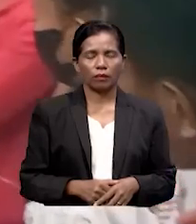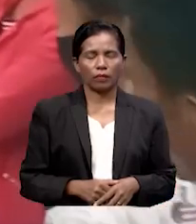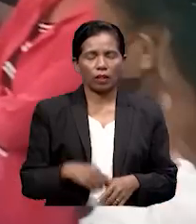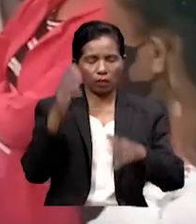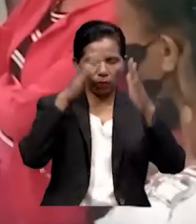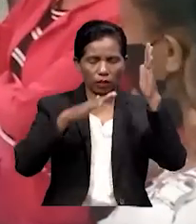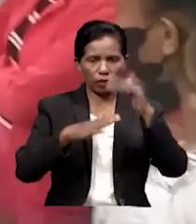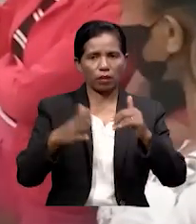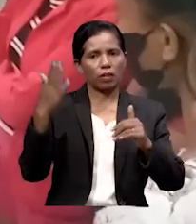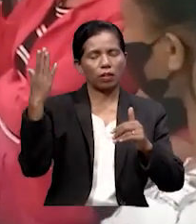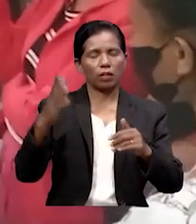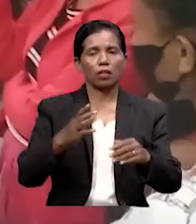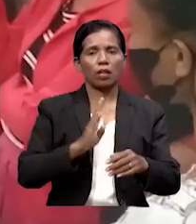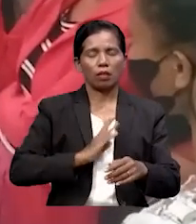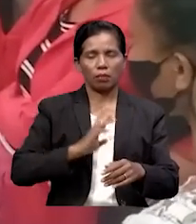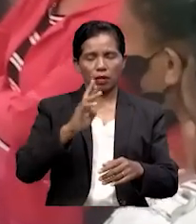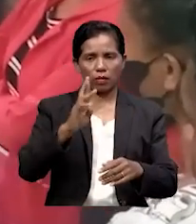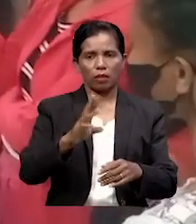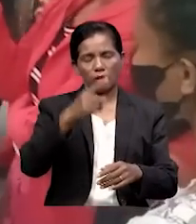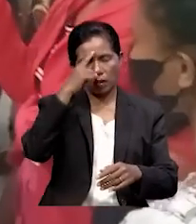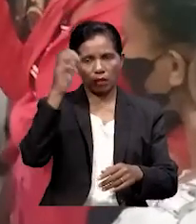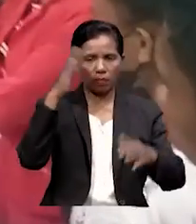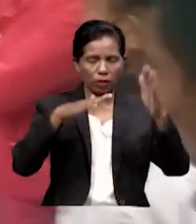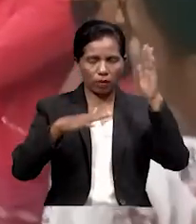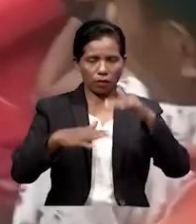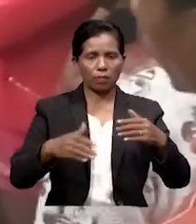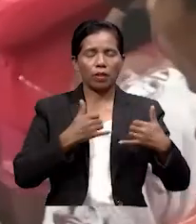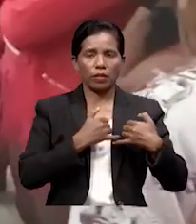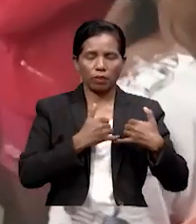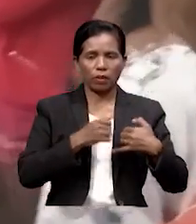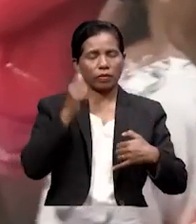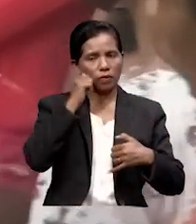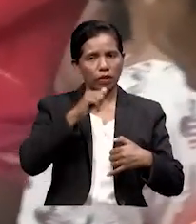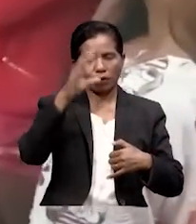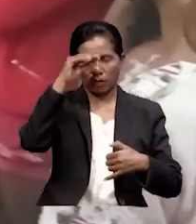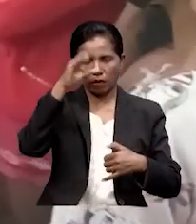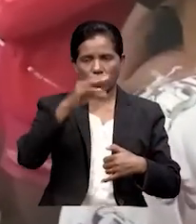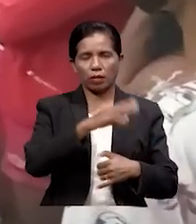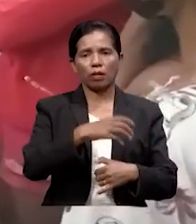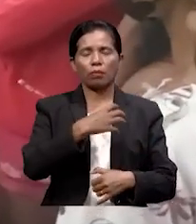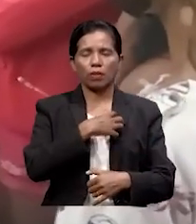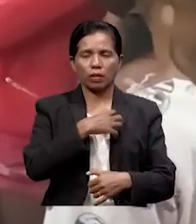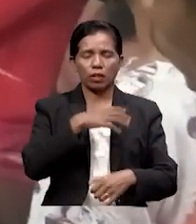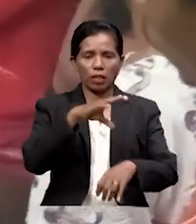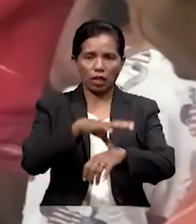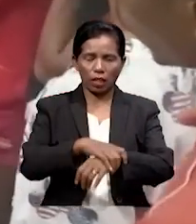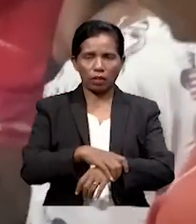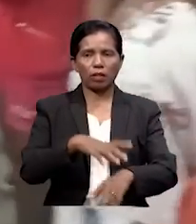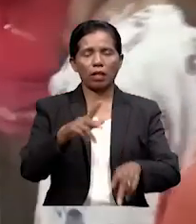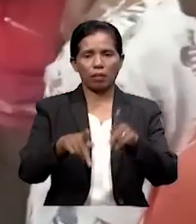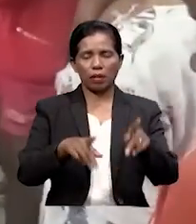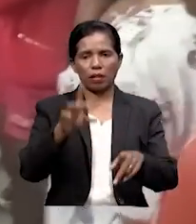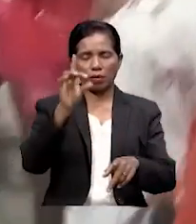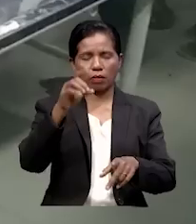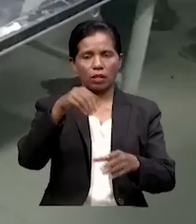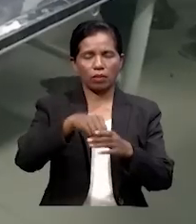Desentendimento ne be acontece ia kulau bekora ne tamba problema namoradu entre veto nomane. Nune penitele detém ona suspeito na inualo